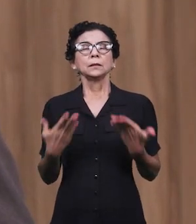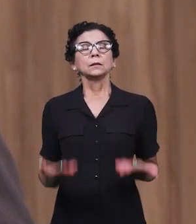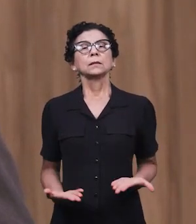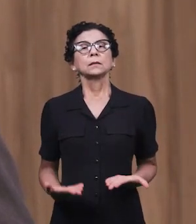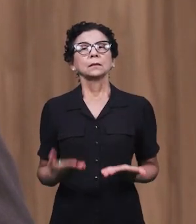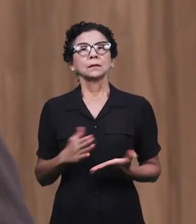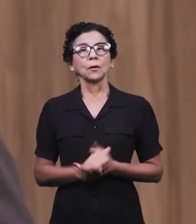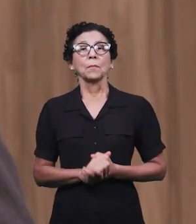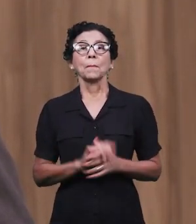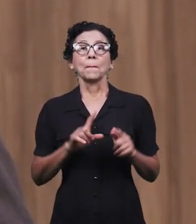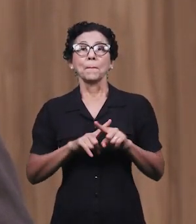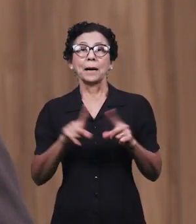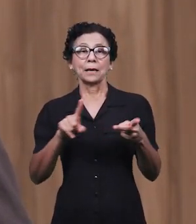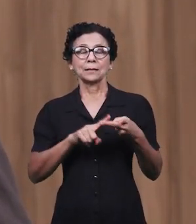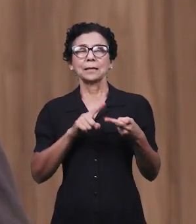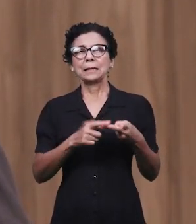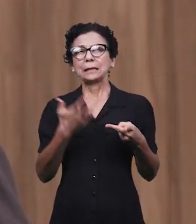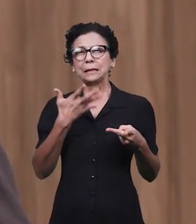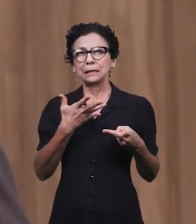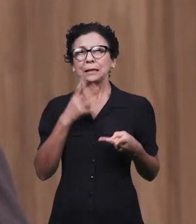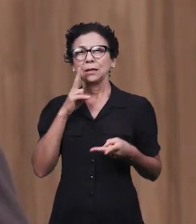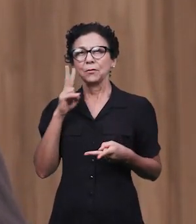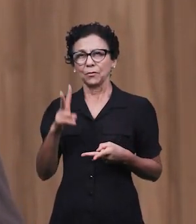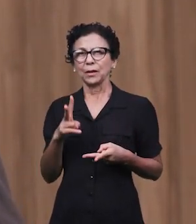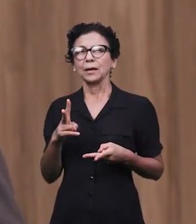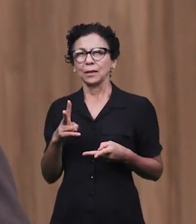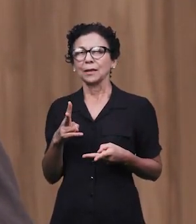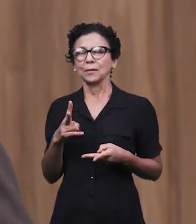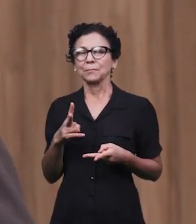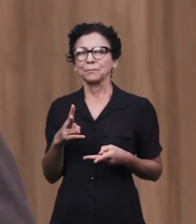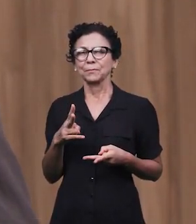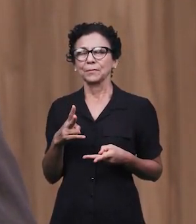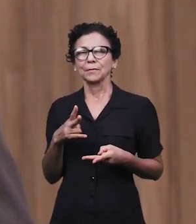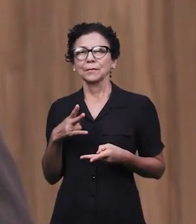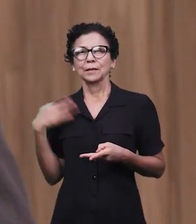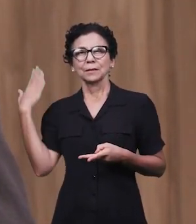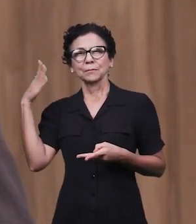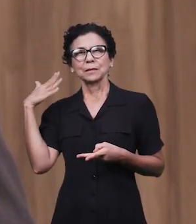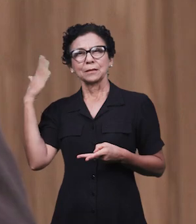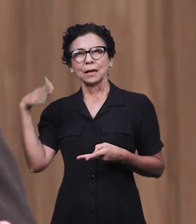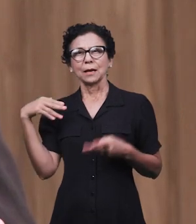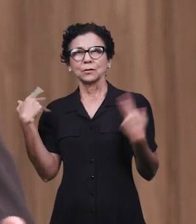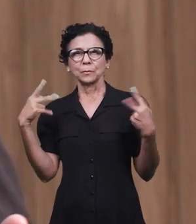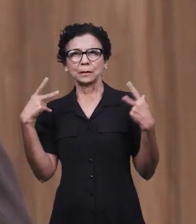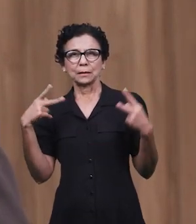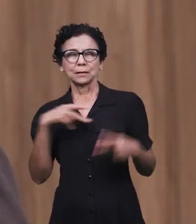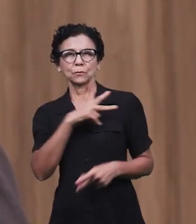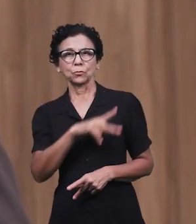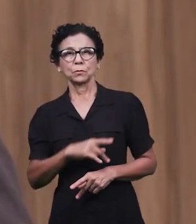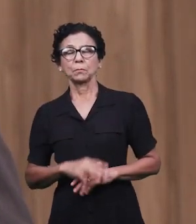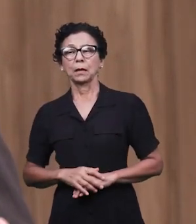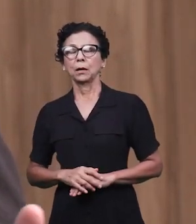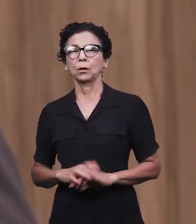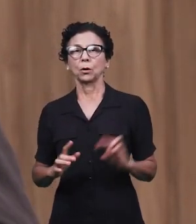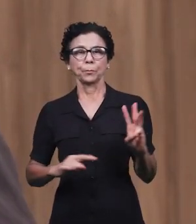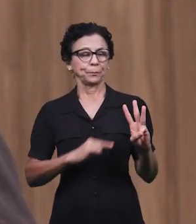pôde testemunhar diante de 3 autoridades, né, daquela região